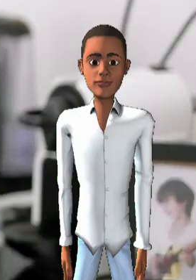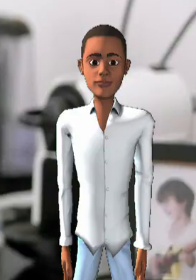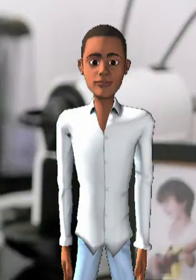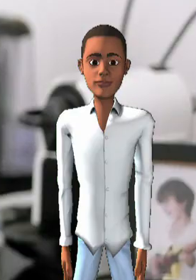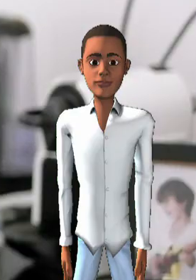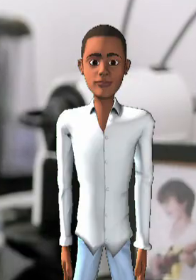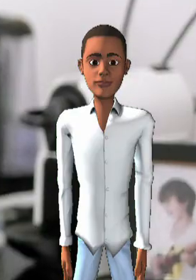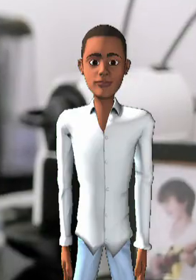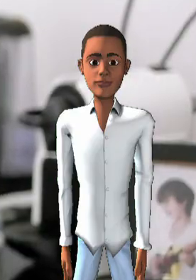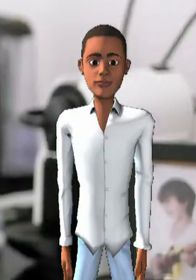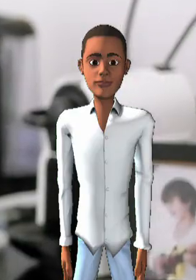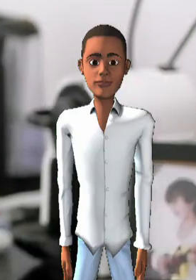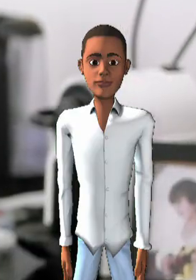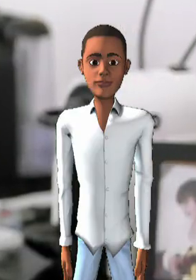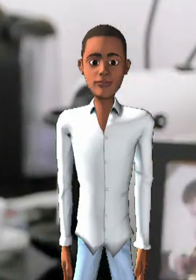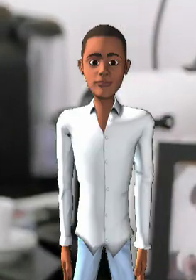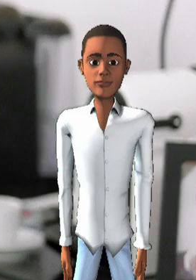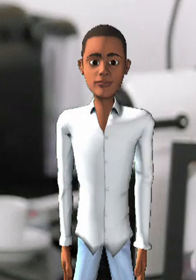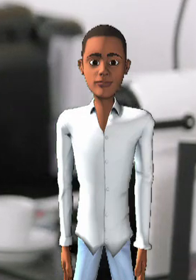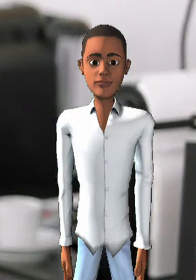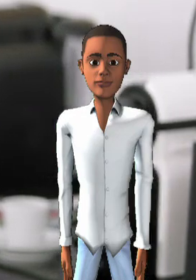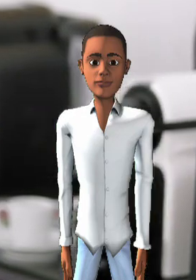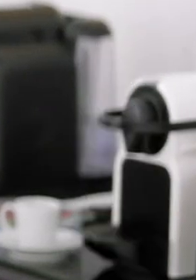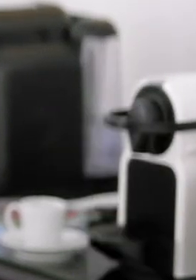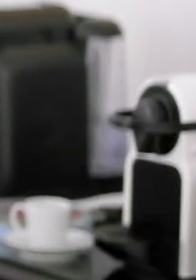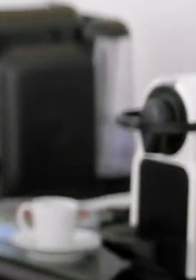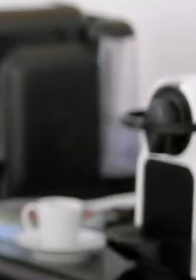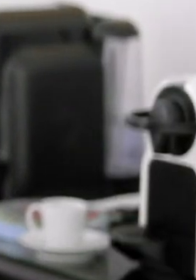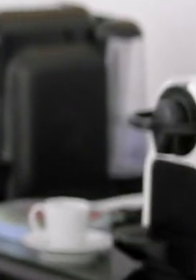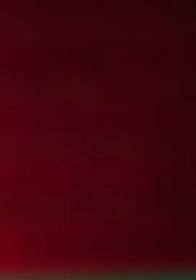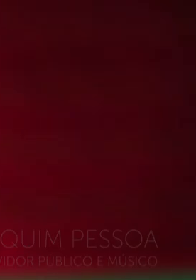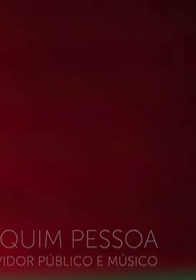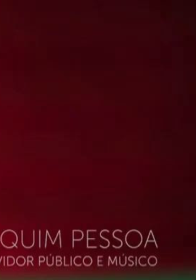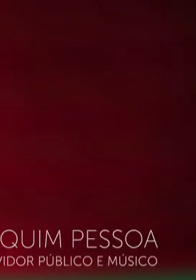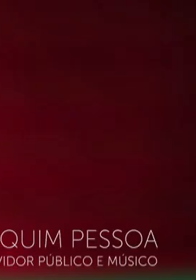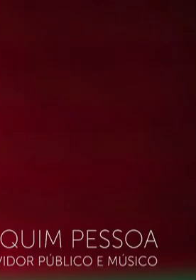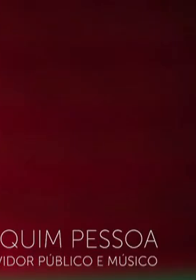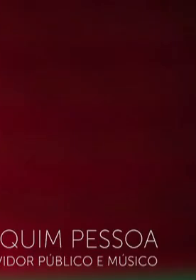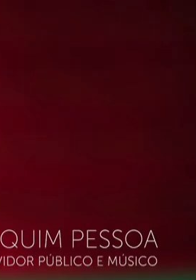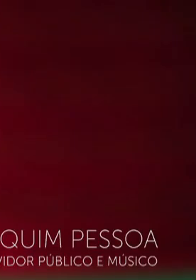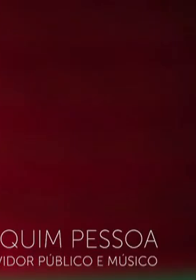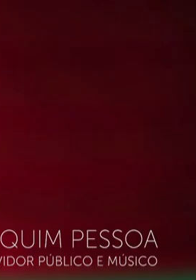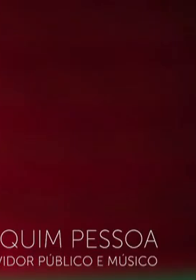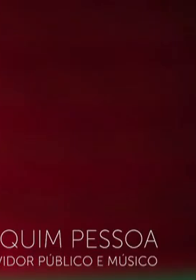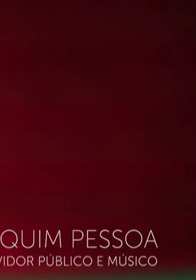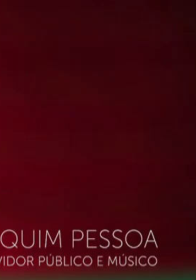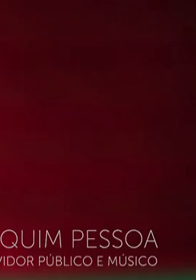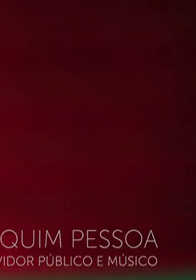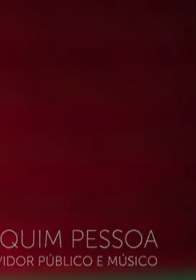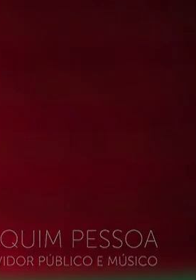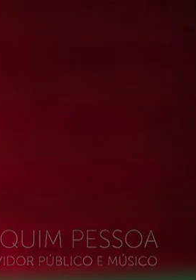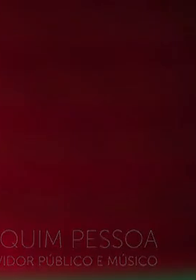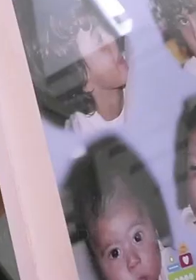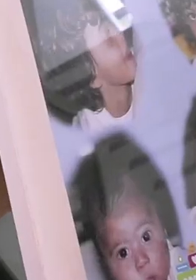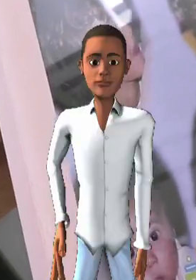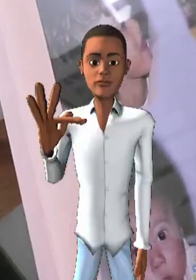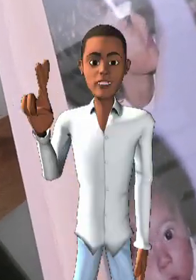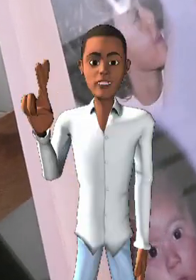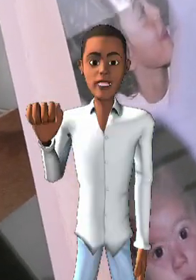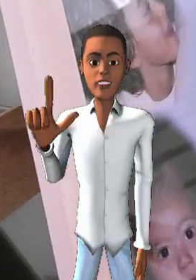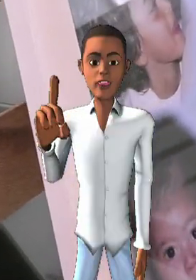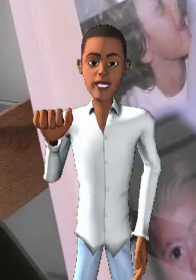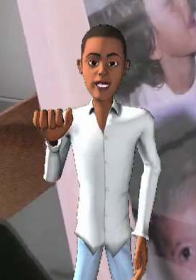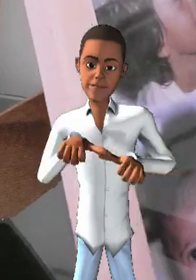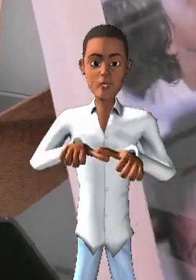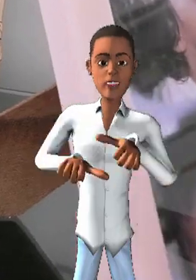crianças nos porta-retratos. Sorrindo, o menino abraça o homem. Fora amamentar, não existe... Joaquim Pessoa, servidor público e